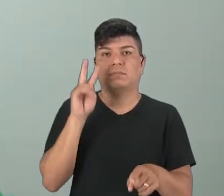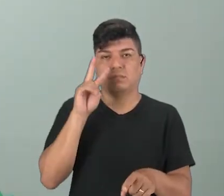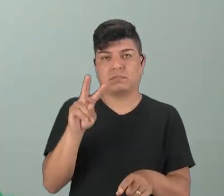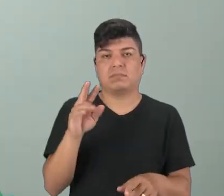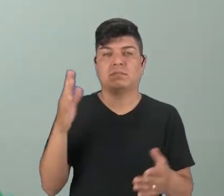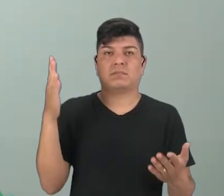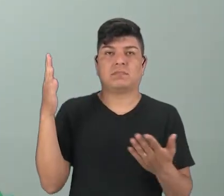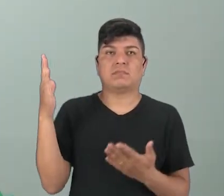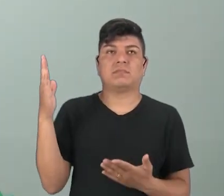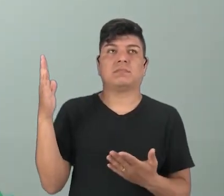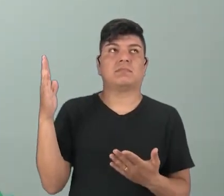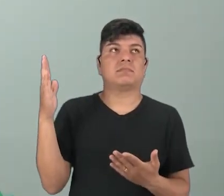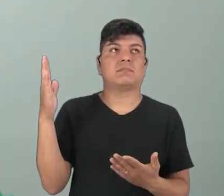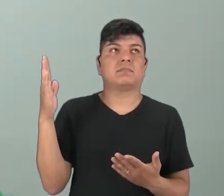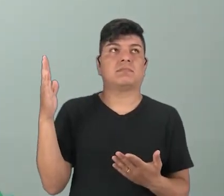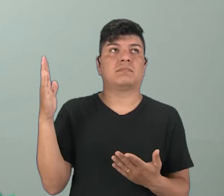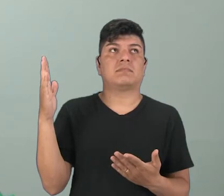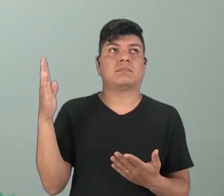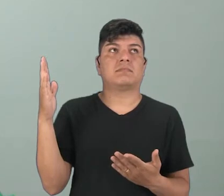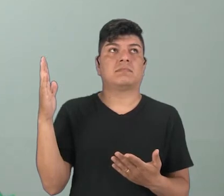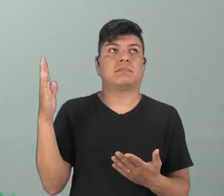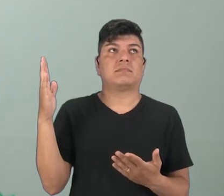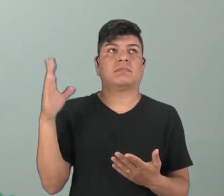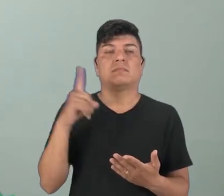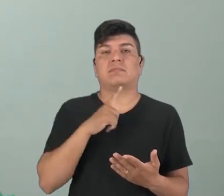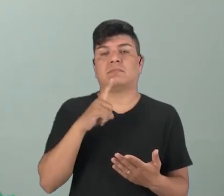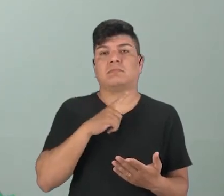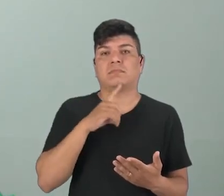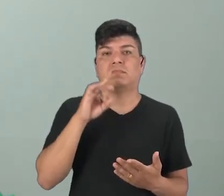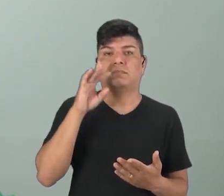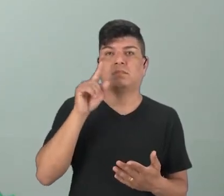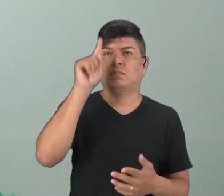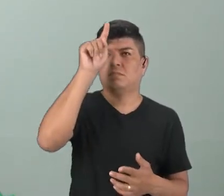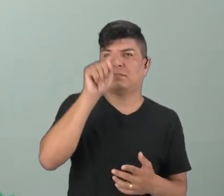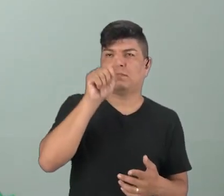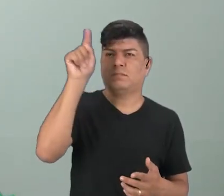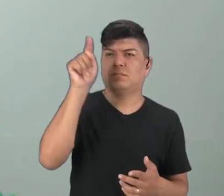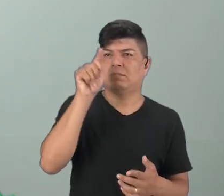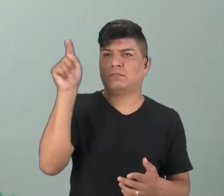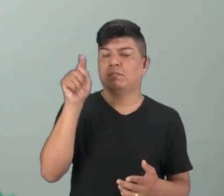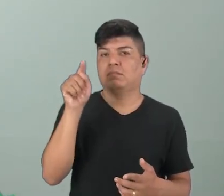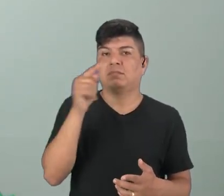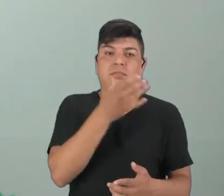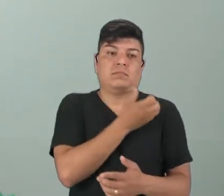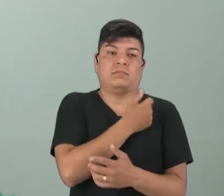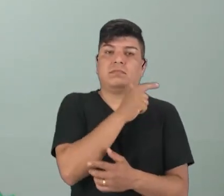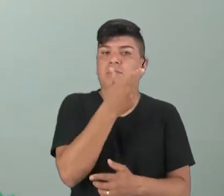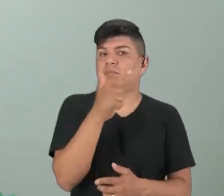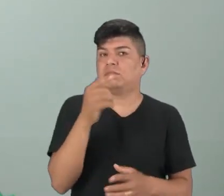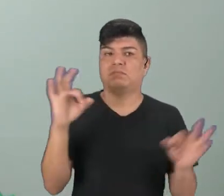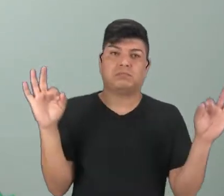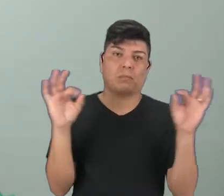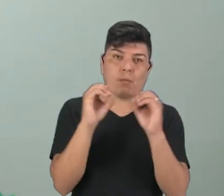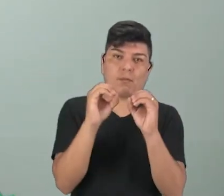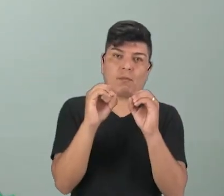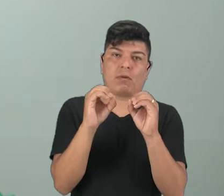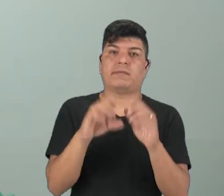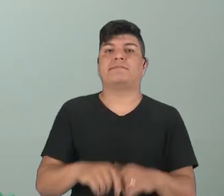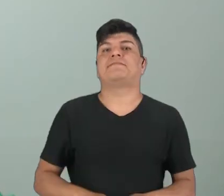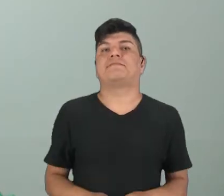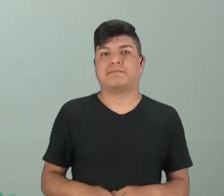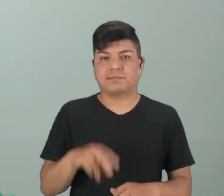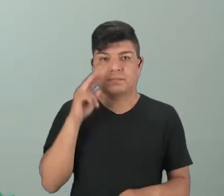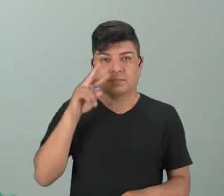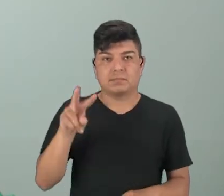ver, olha só. Esse aqui, ele tem os ponteiros, mas ele não tem número nenhum, tá